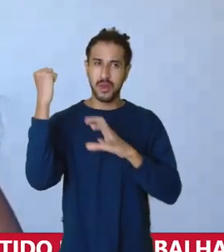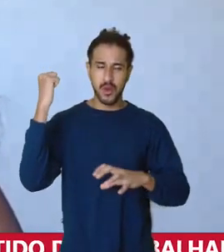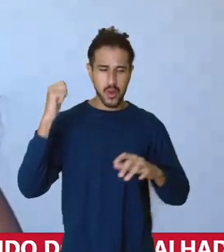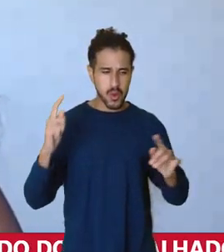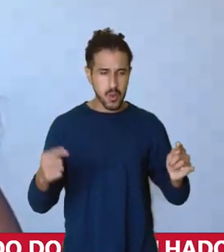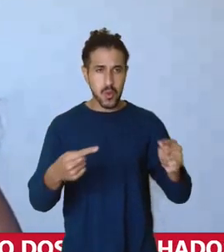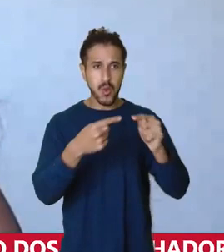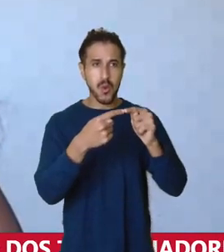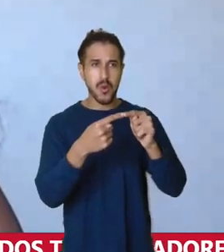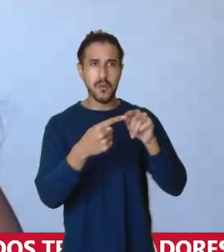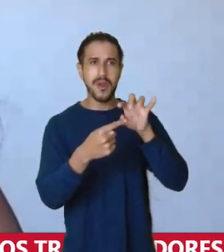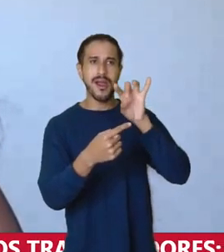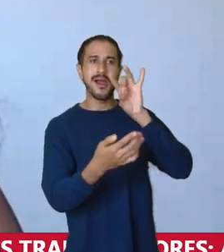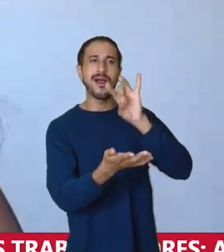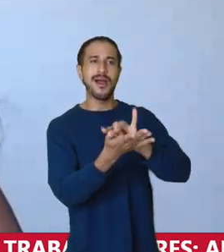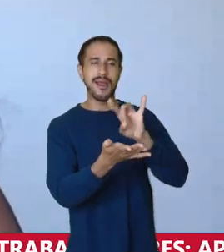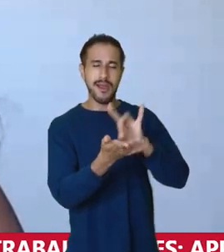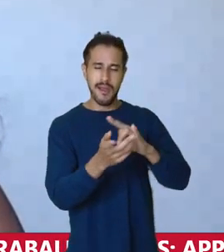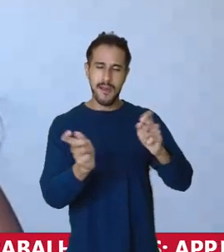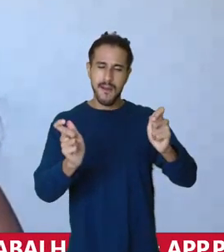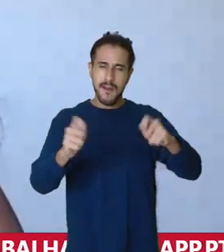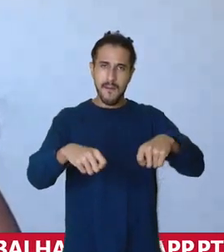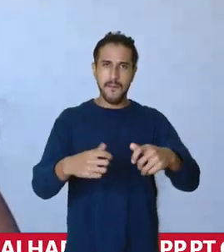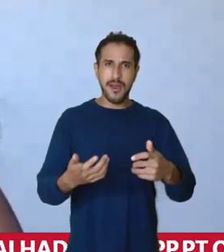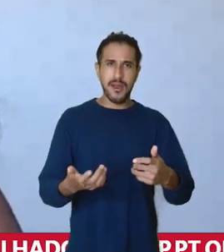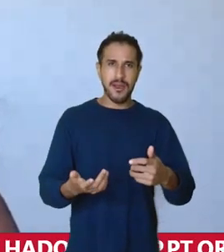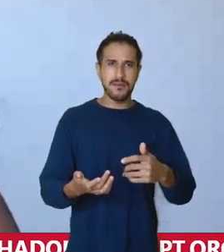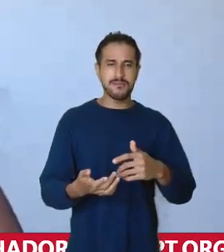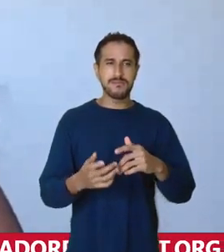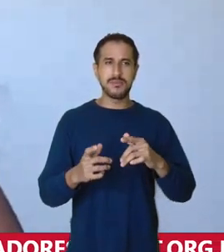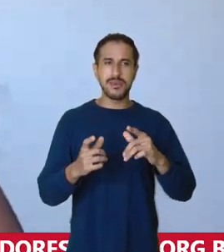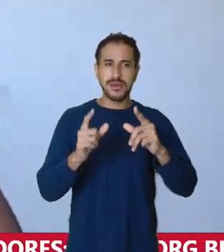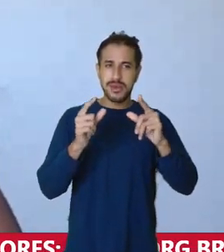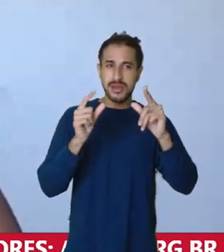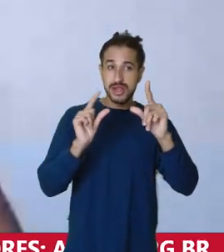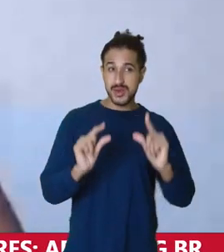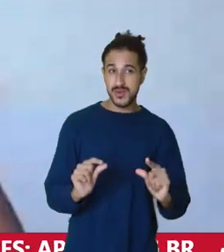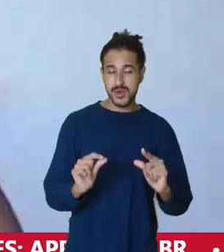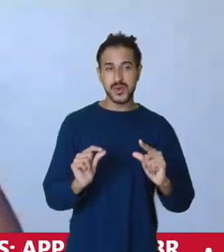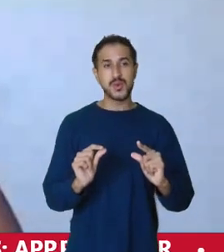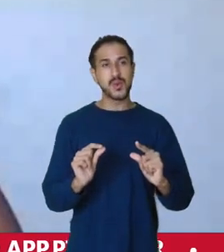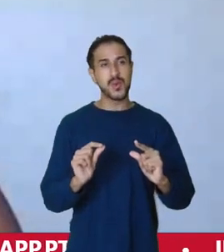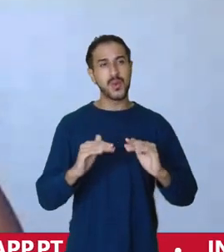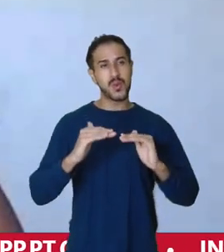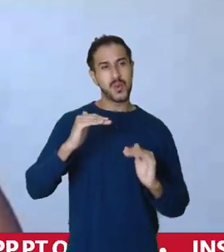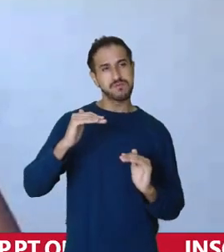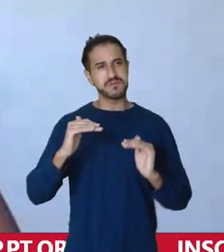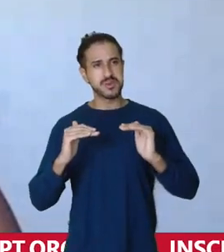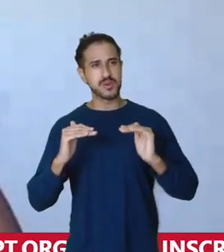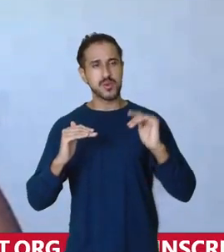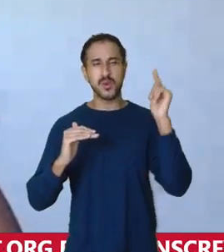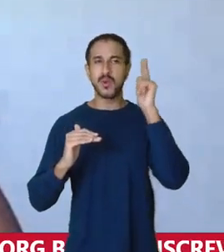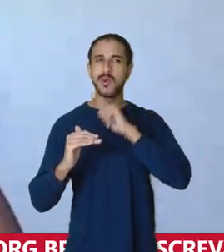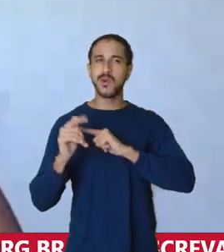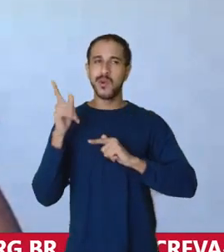de fato, a capacidade de reduzir as opressões, de lutar contra as opressões, né?